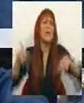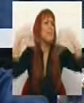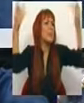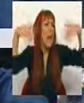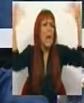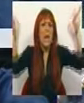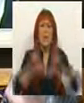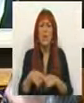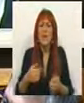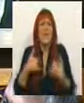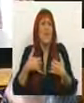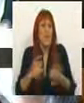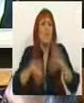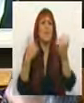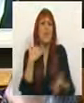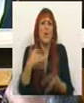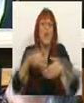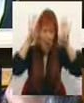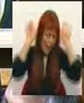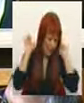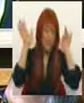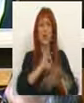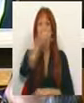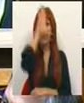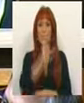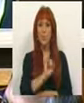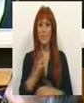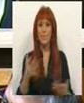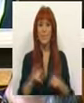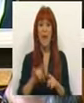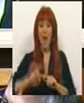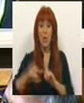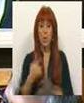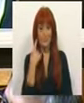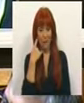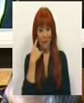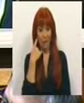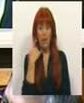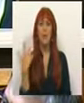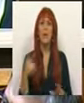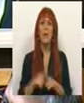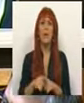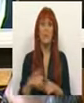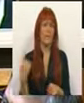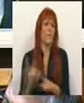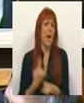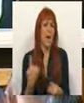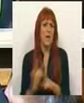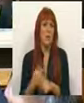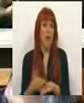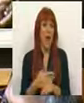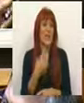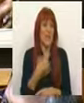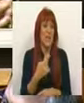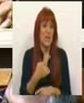foi, era numa sexta-feira, passou para a segunda-feira, mas enfim, Sr. Primeiro-Ministro, um ano depois de vários